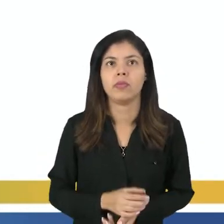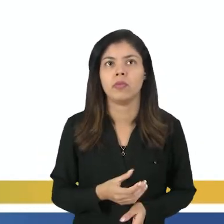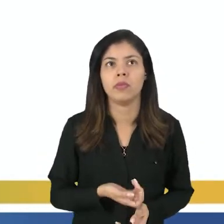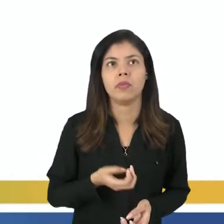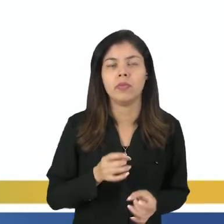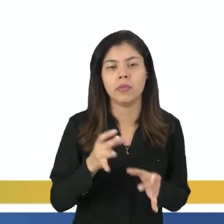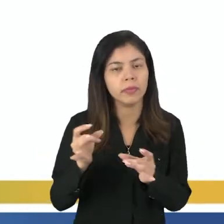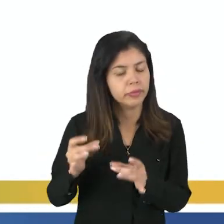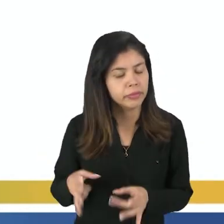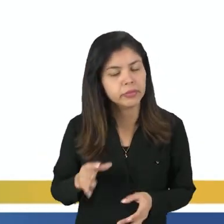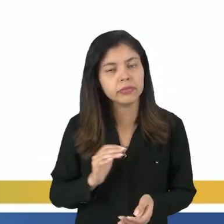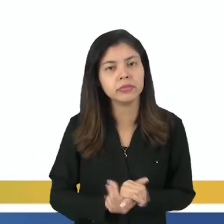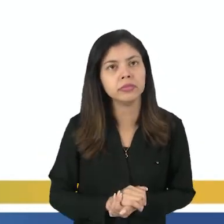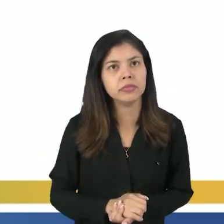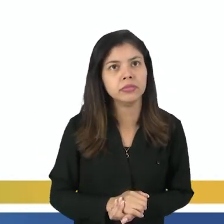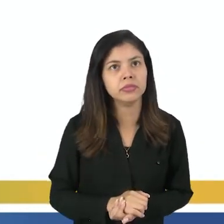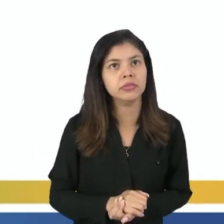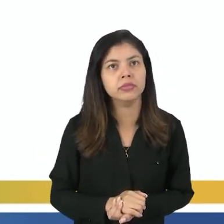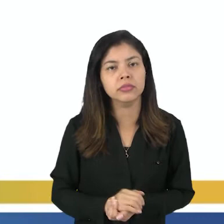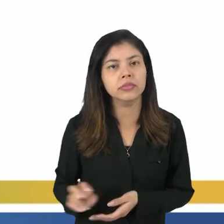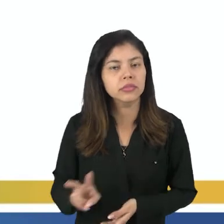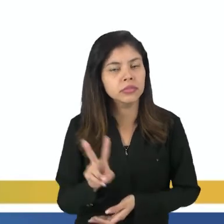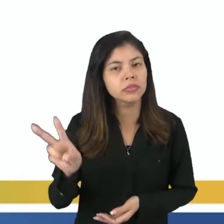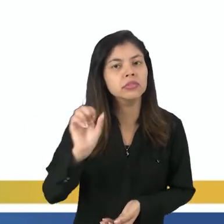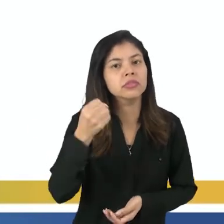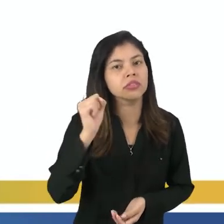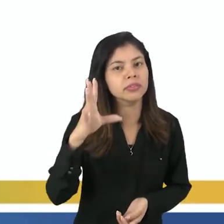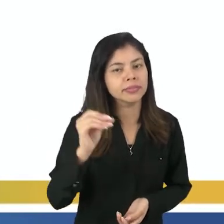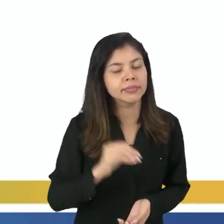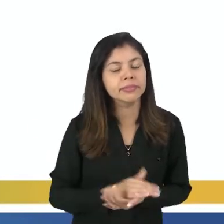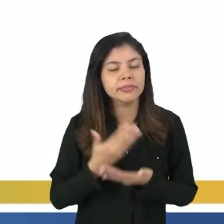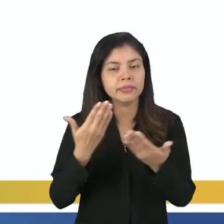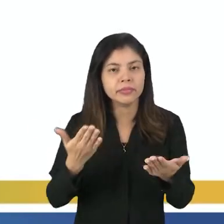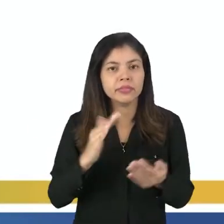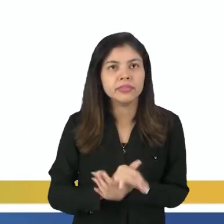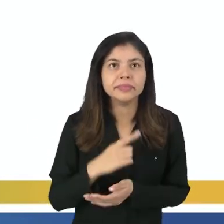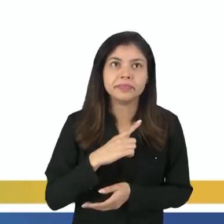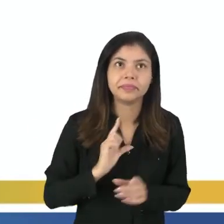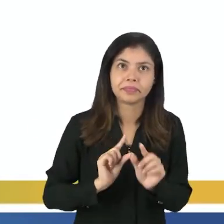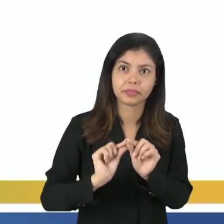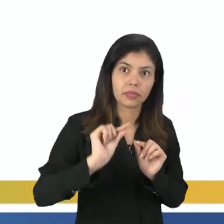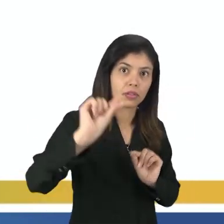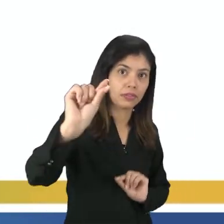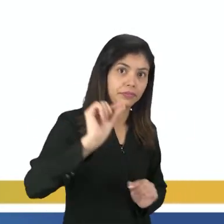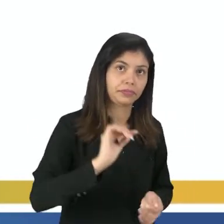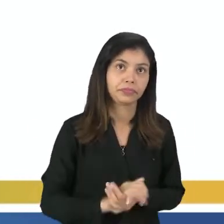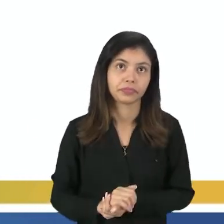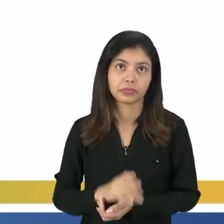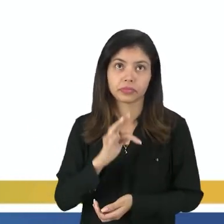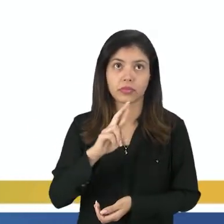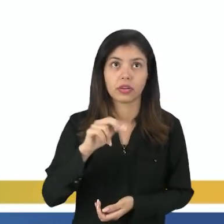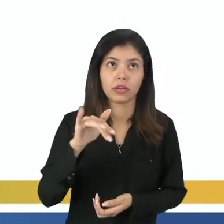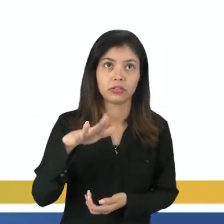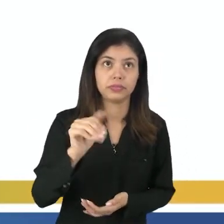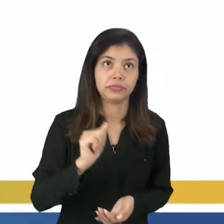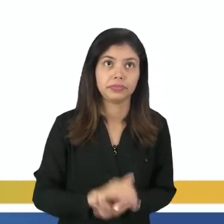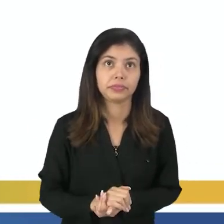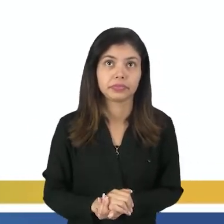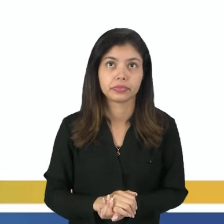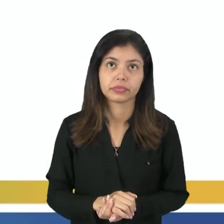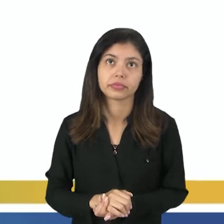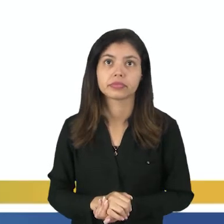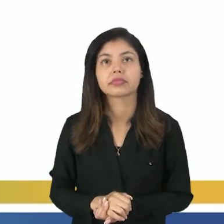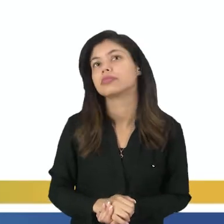aí nos camelôs, por uns valor de R$80, né? Tem um alcance bem longo, é utilizado na astronomia para direcionar os